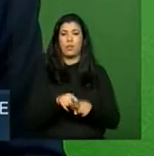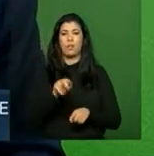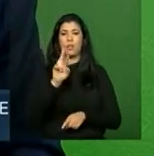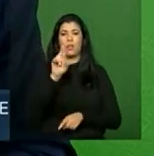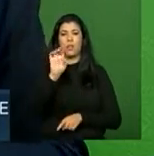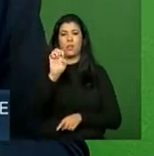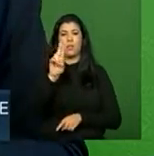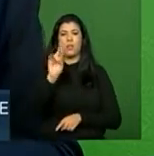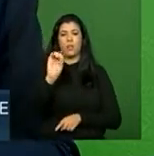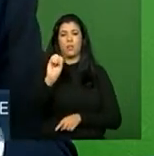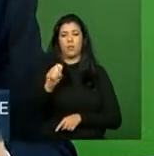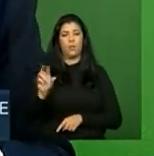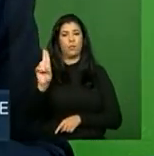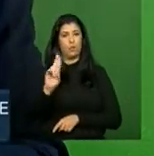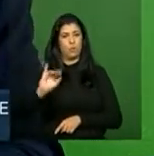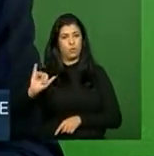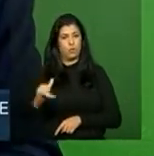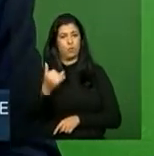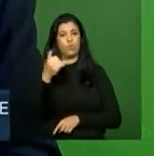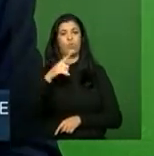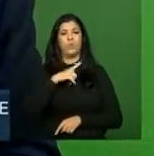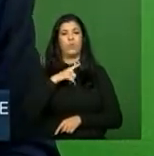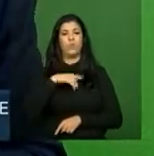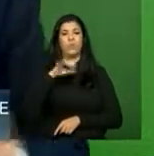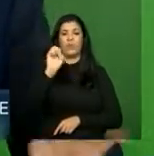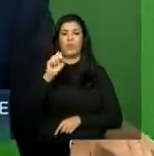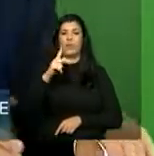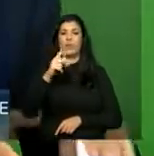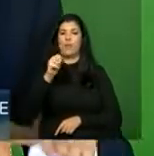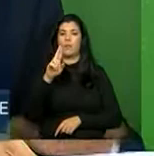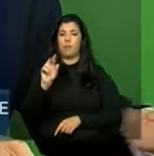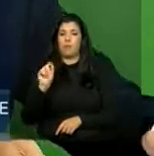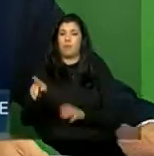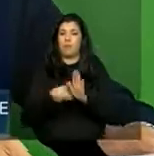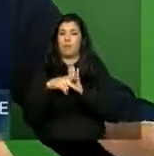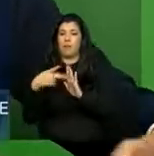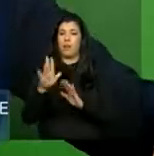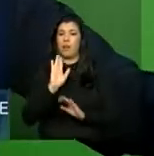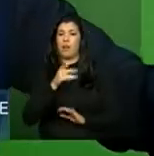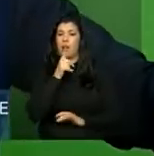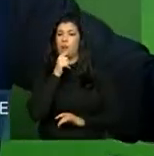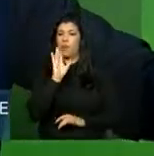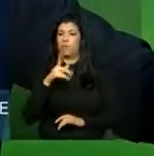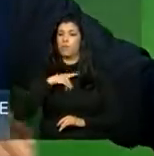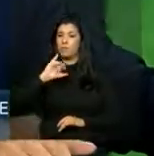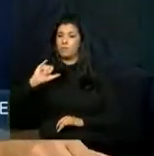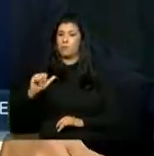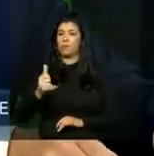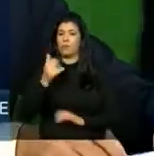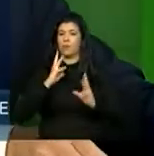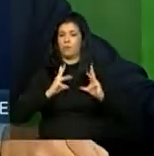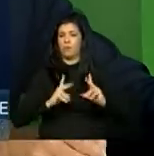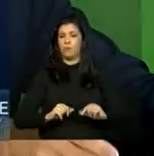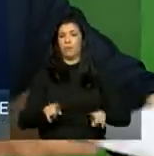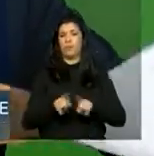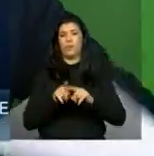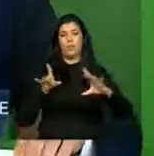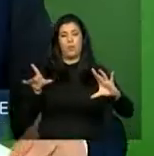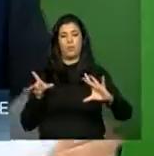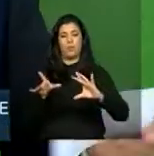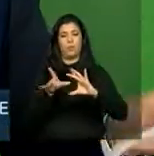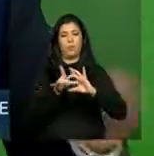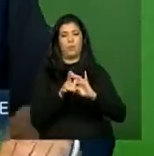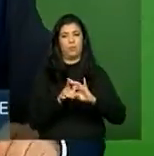Tom produção de água de reuso e também a interligação